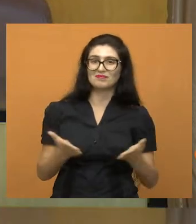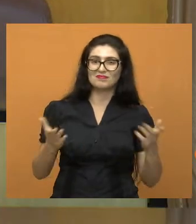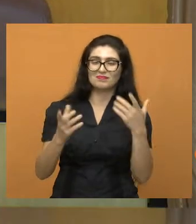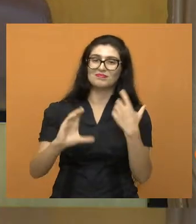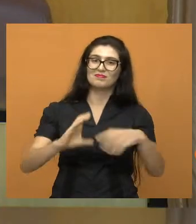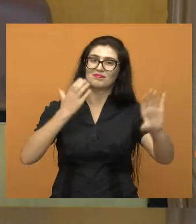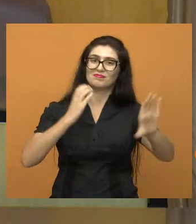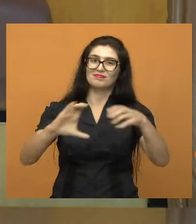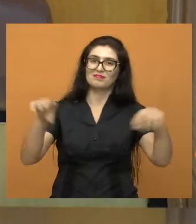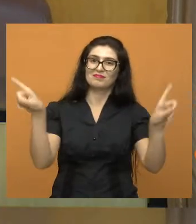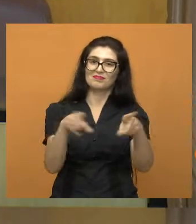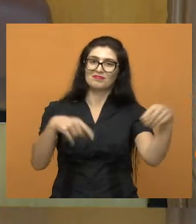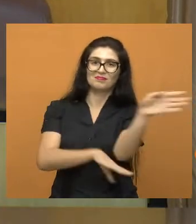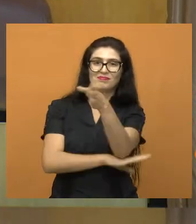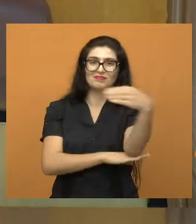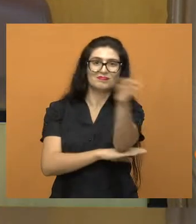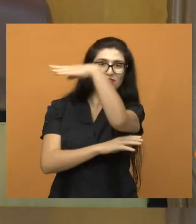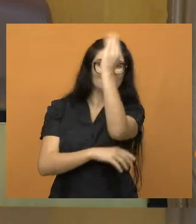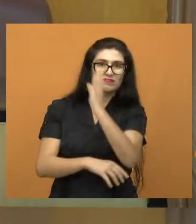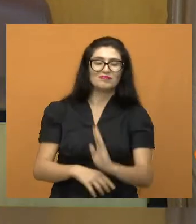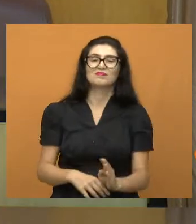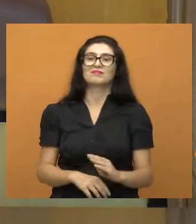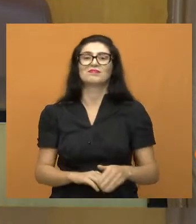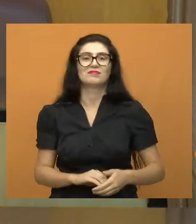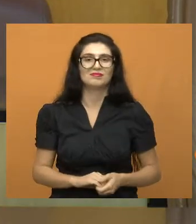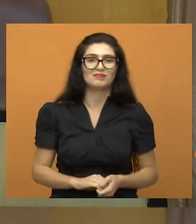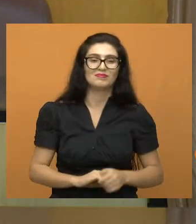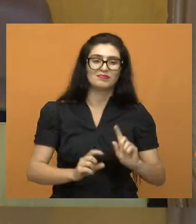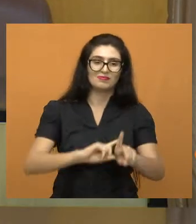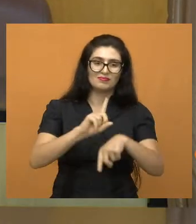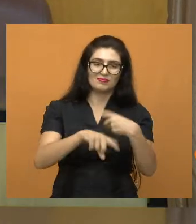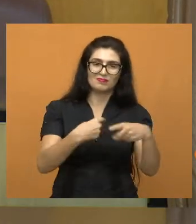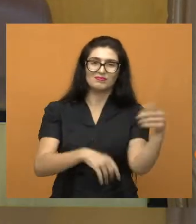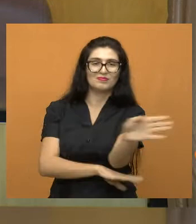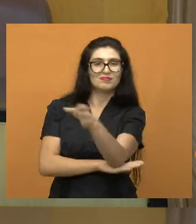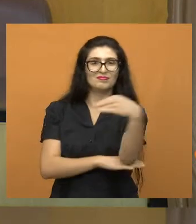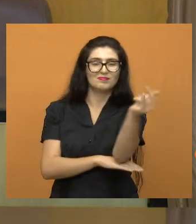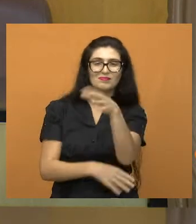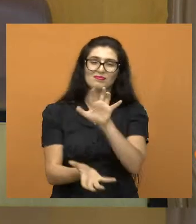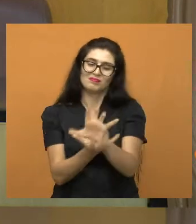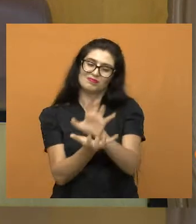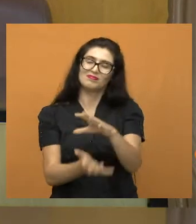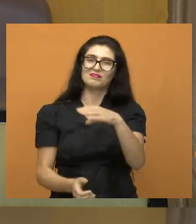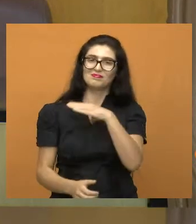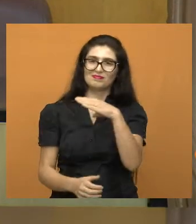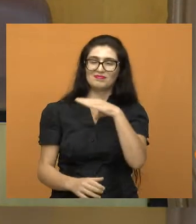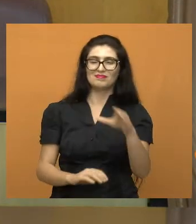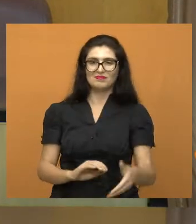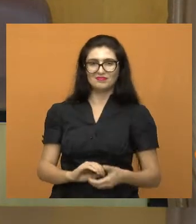nacional brasileiro e, em seguida, o hino nacional, o hino da cidade de Jacareí.